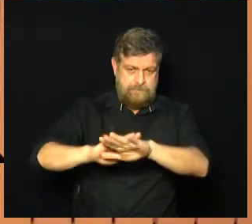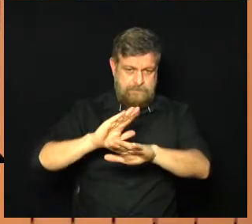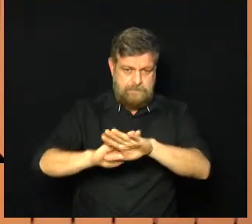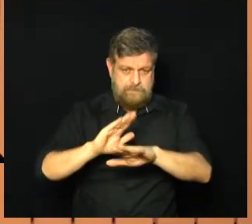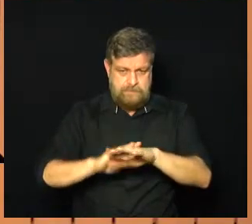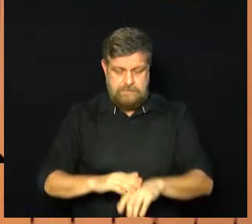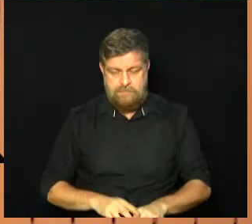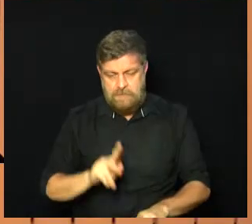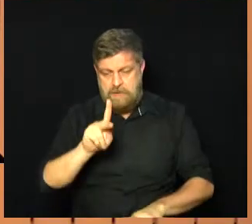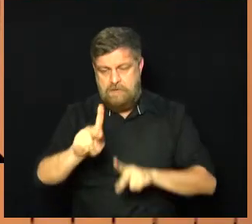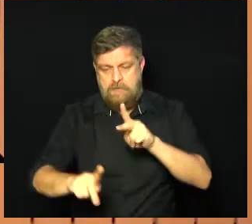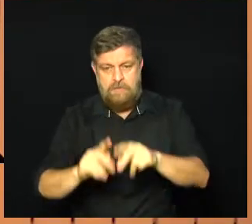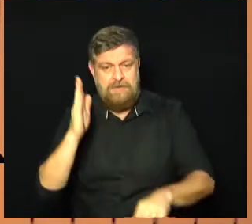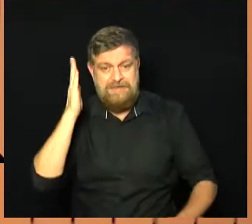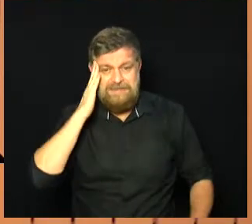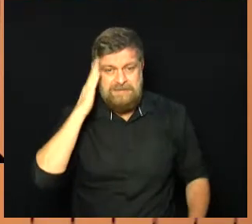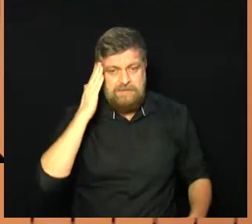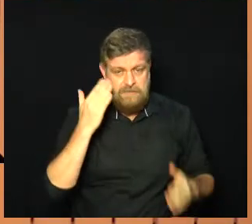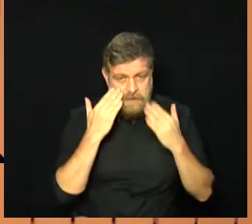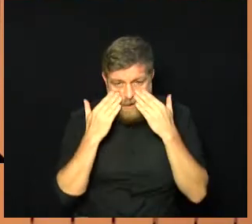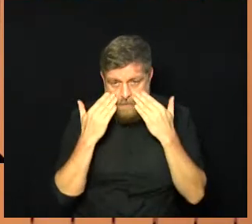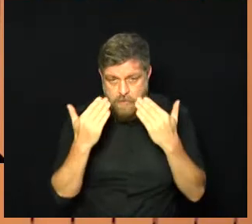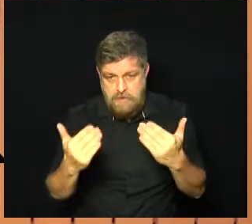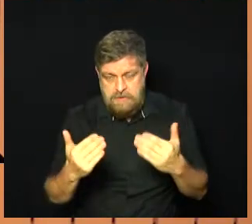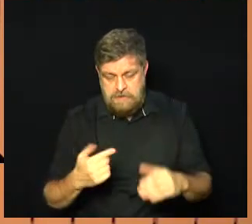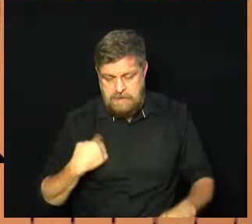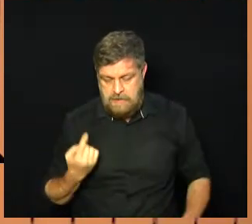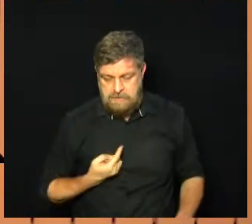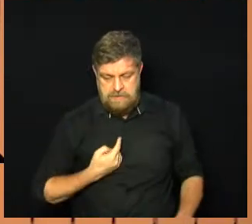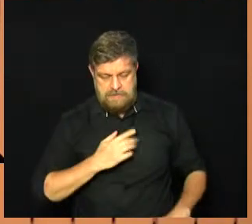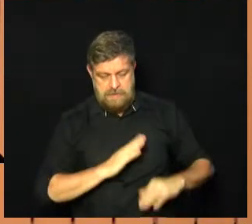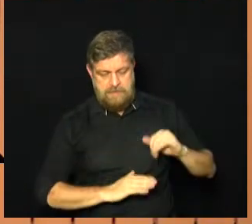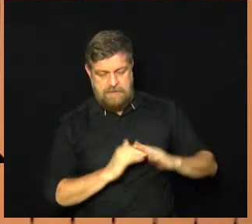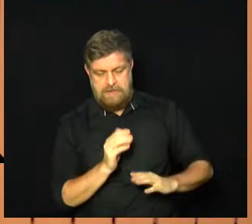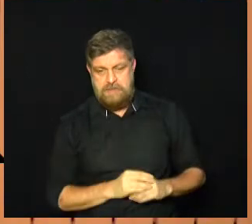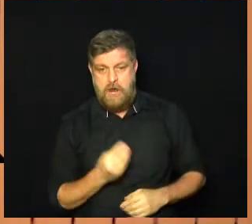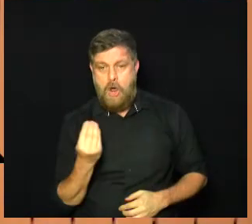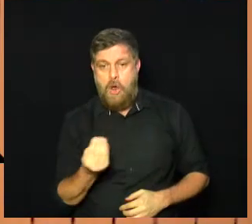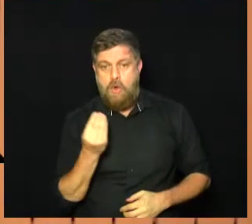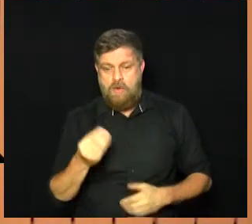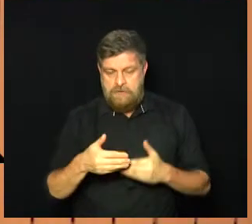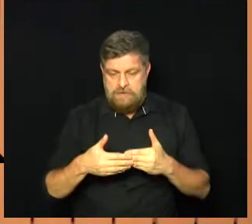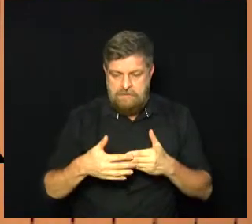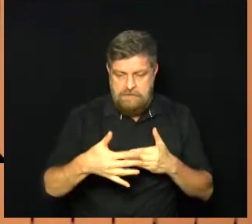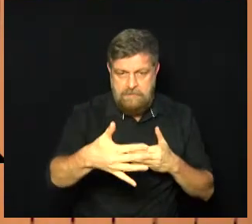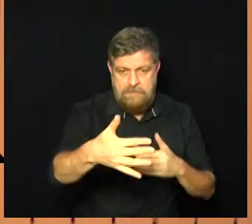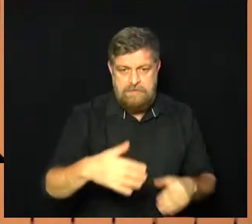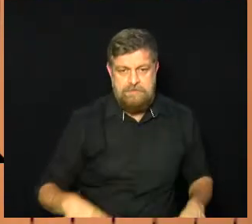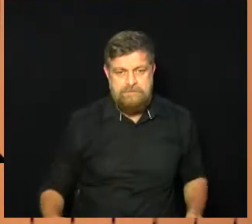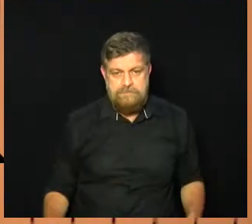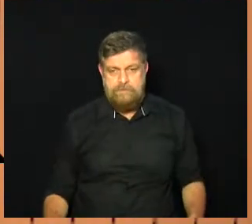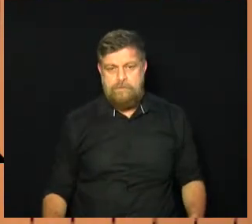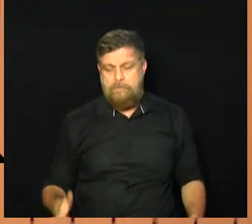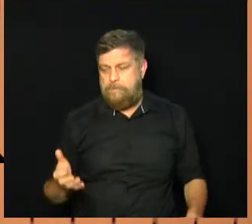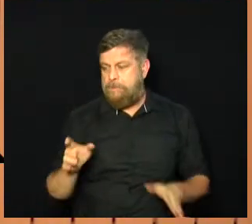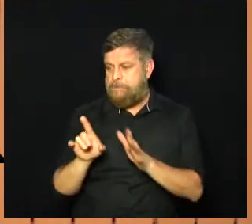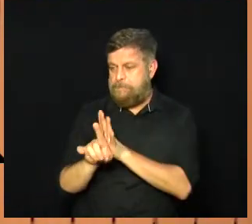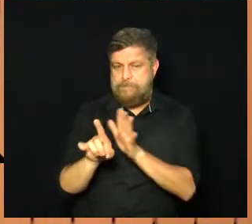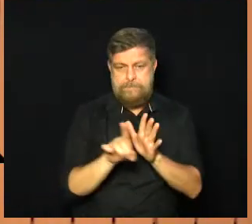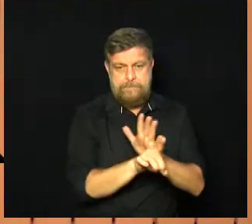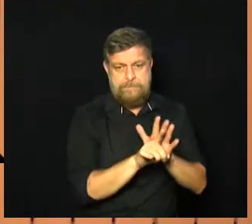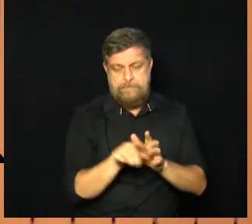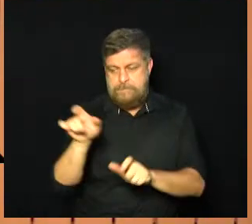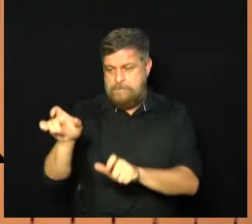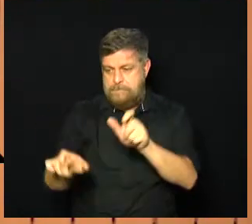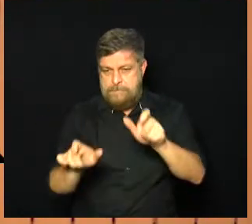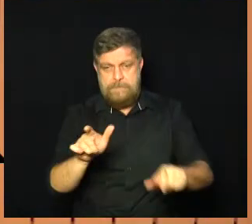a população, ilustrar um pouquinho o que foi feito e como que a gente pretende fazer daqui para frente. Quero perguntar aqui para os presentes